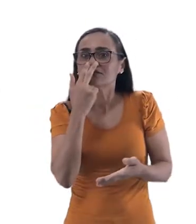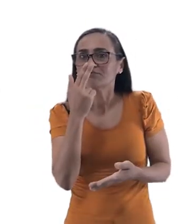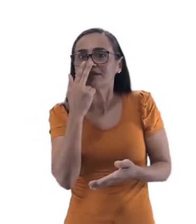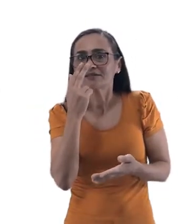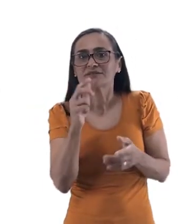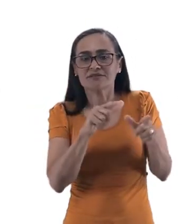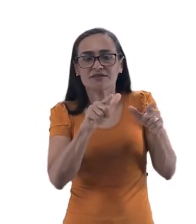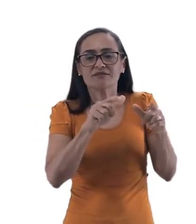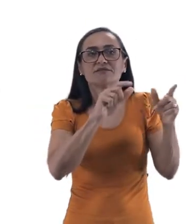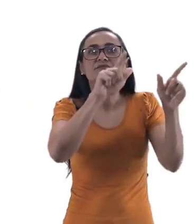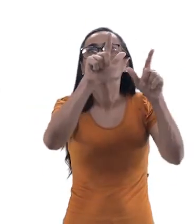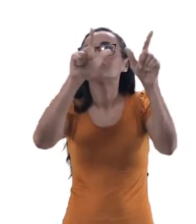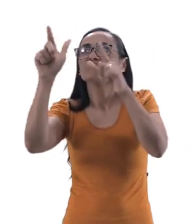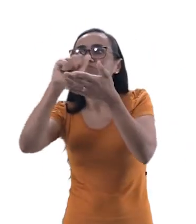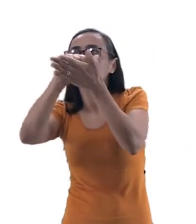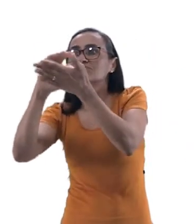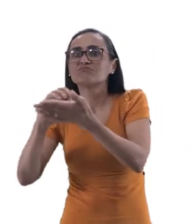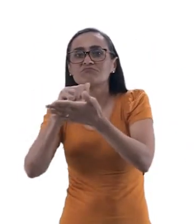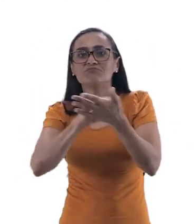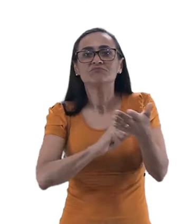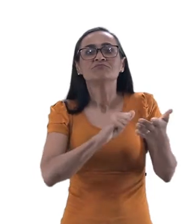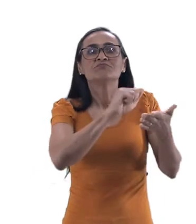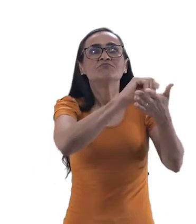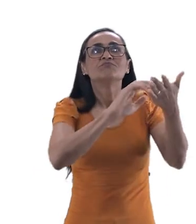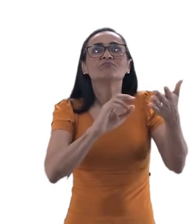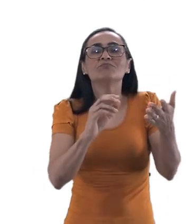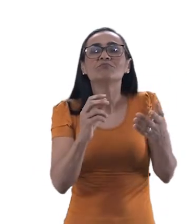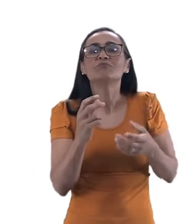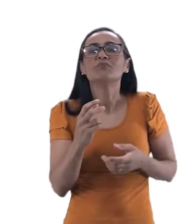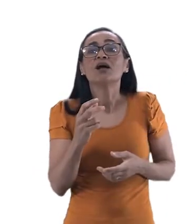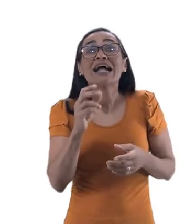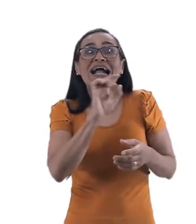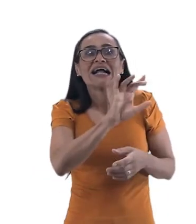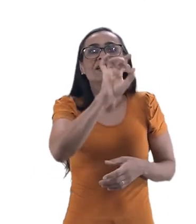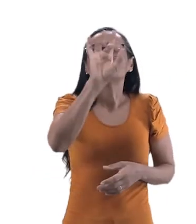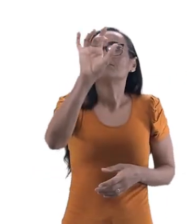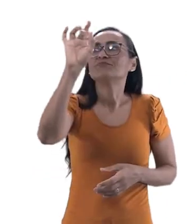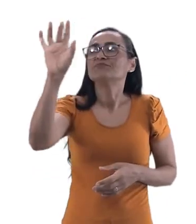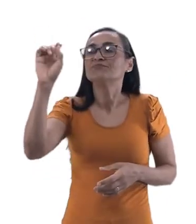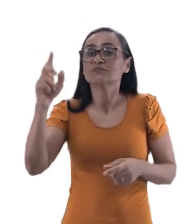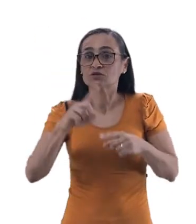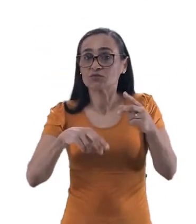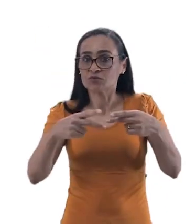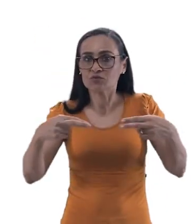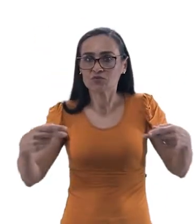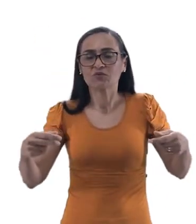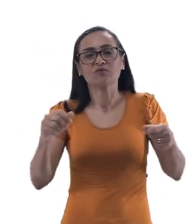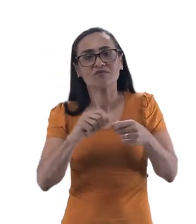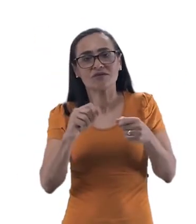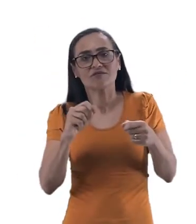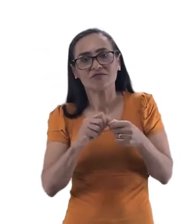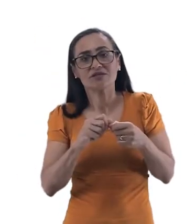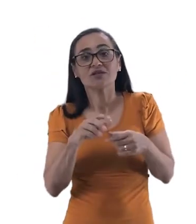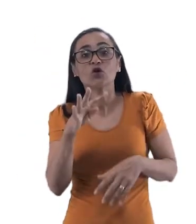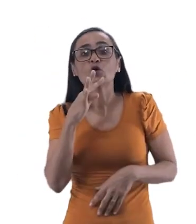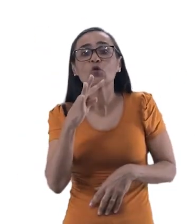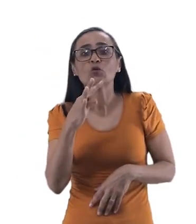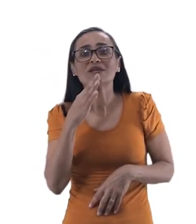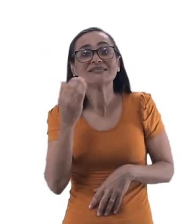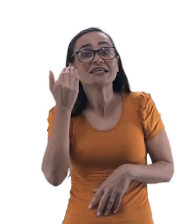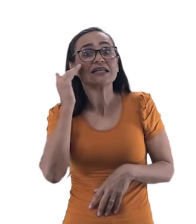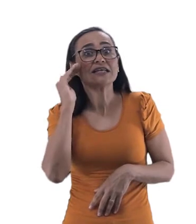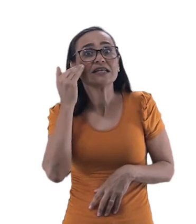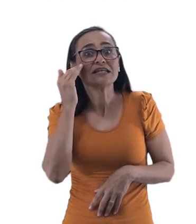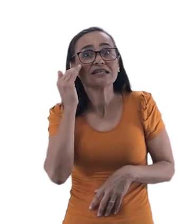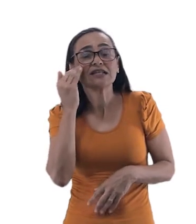atividades muito semelhantes ali, né? Que executam coisas muito próximas para cada produto que vão fazer. Né?